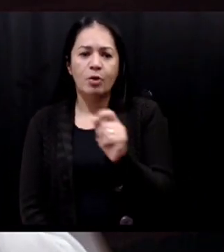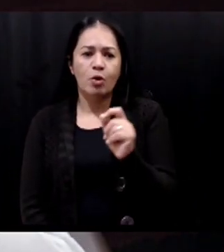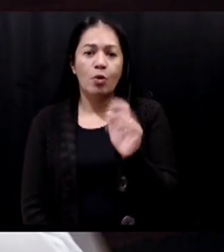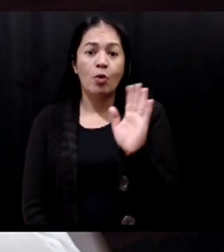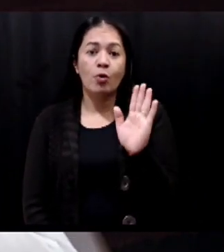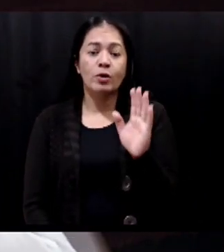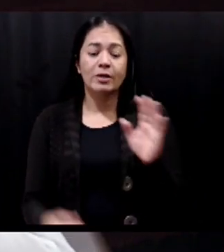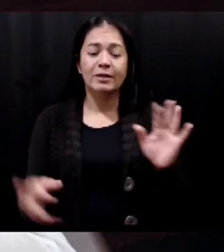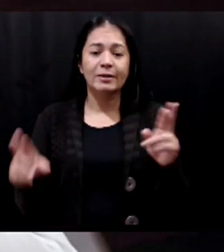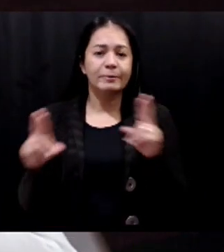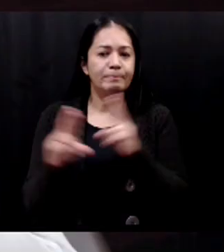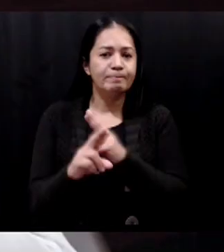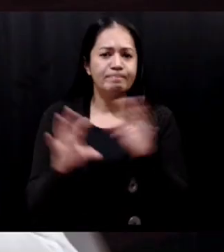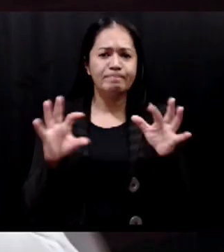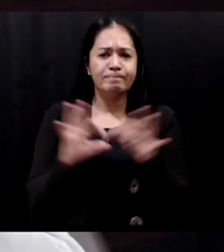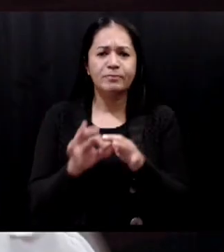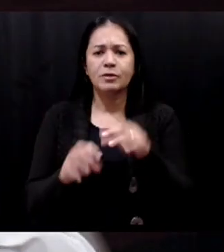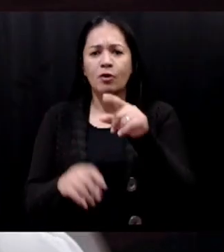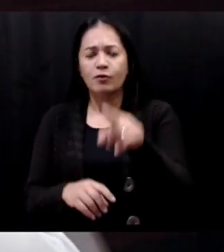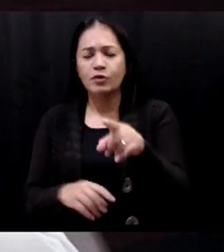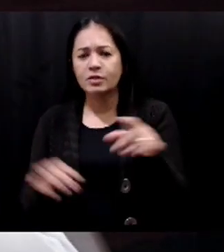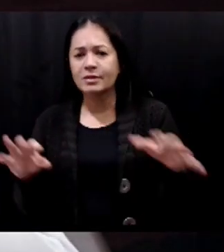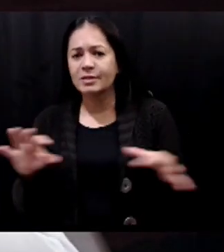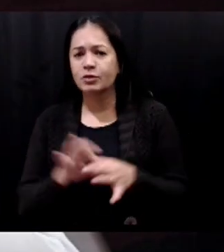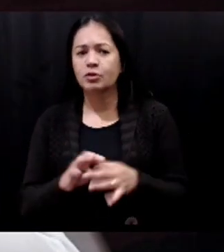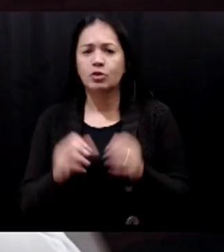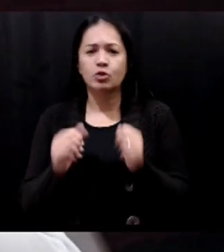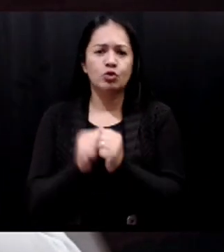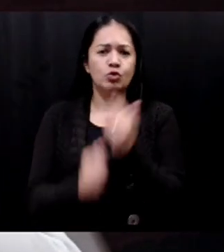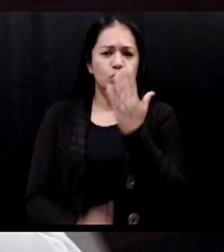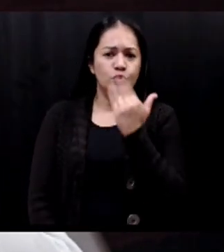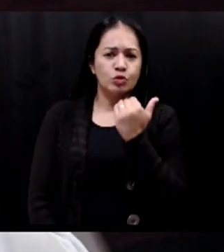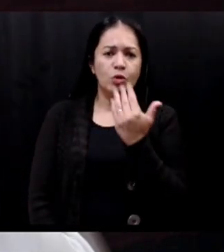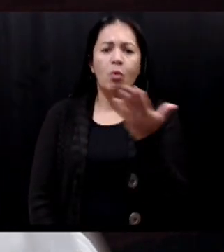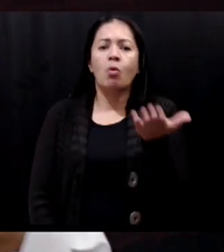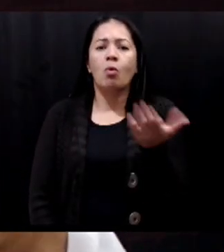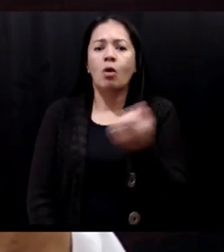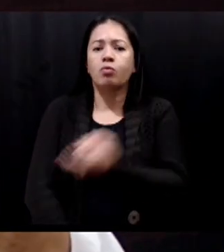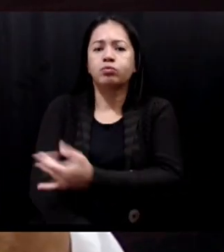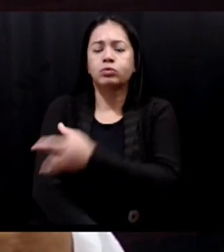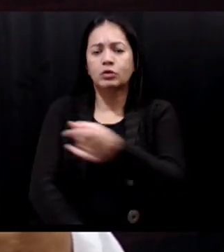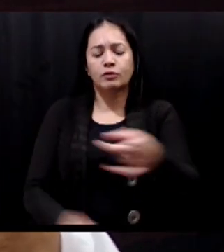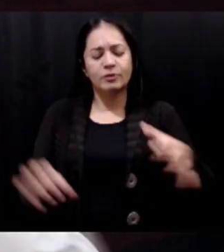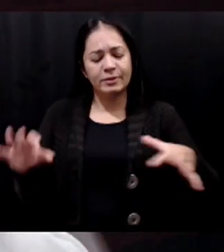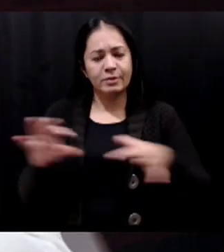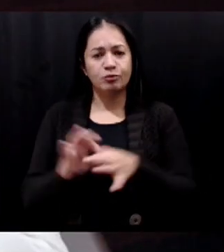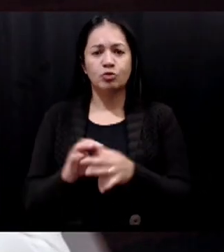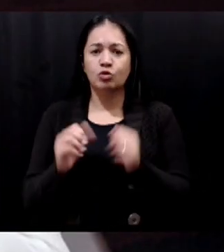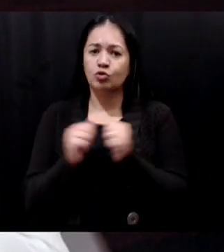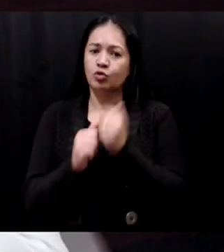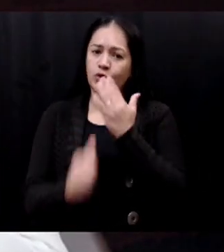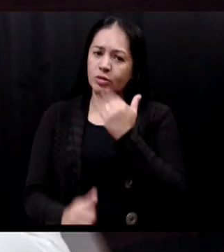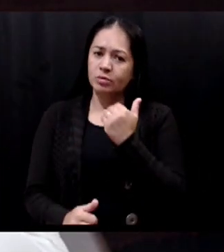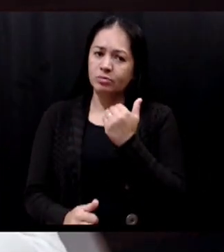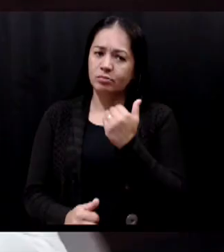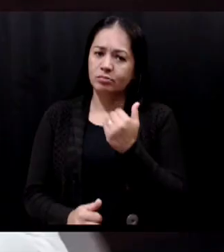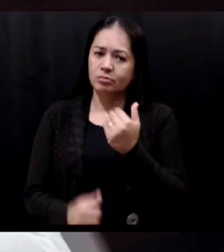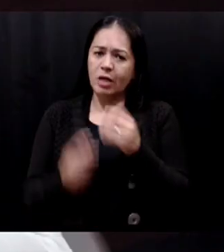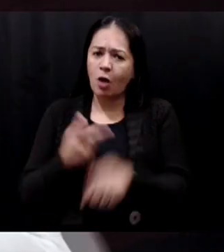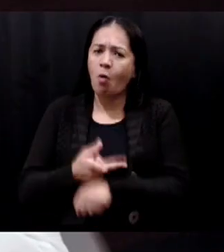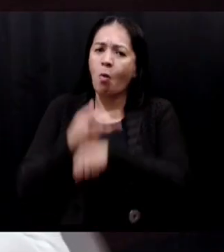que você associou com o alimento, qual é a emoção que você associou com o alimento, se é uma recompensa, se é